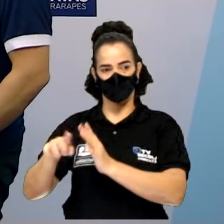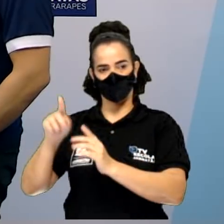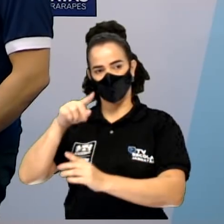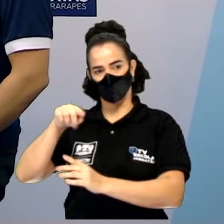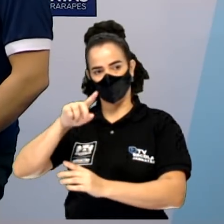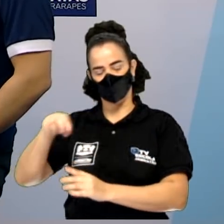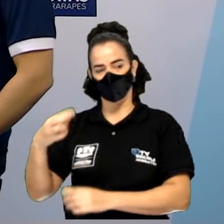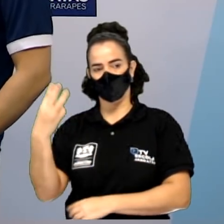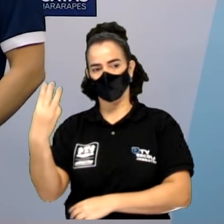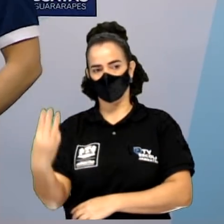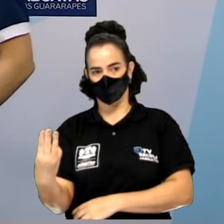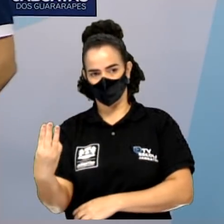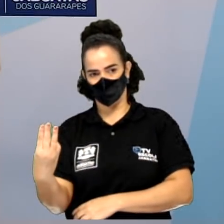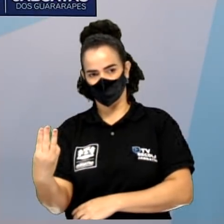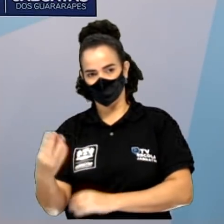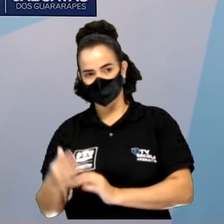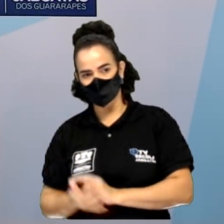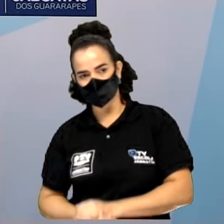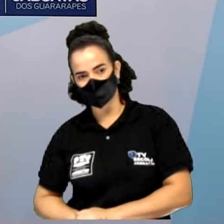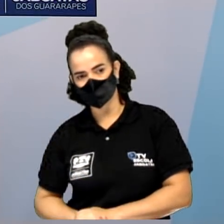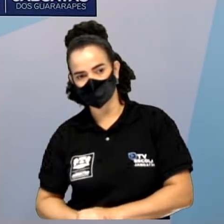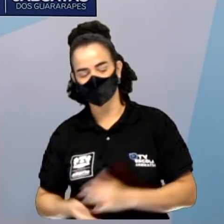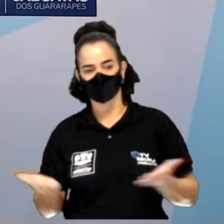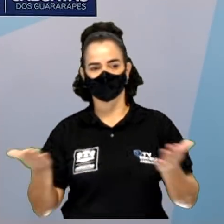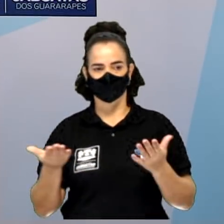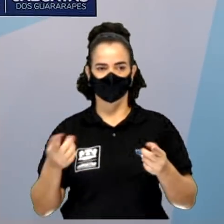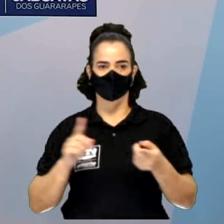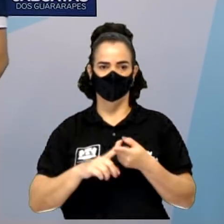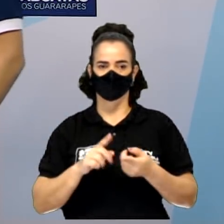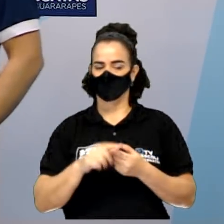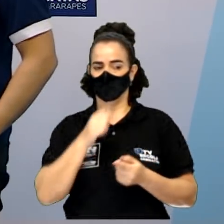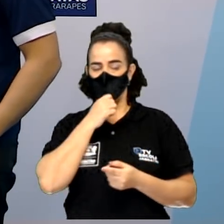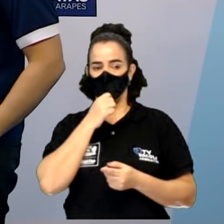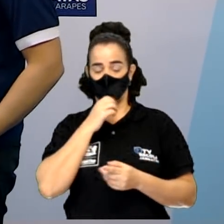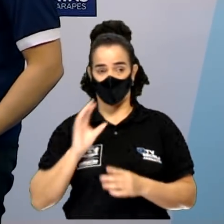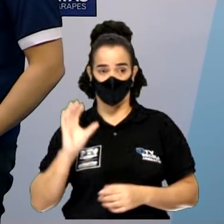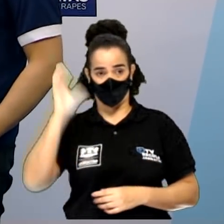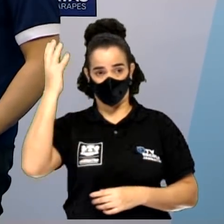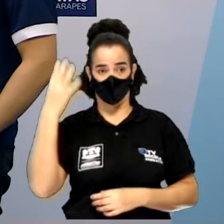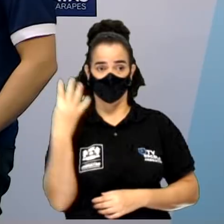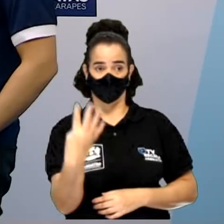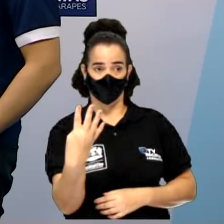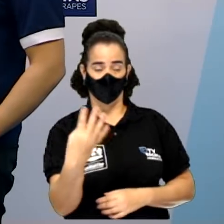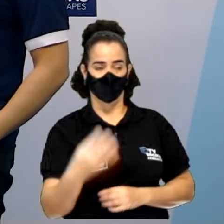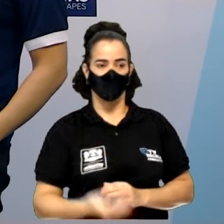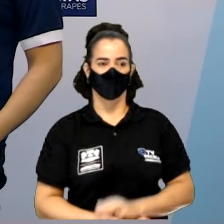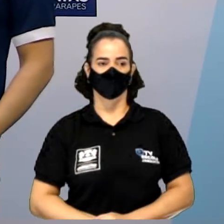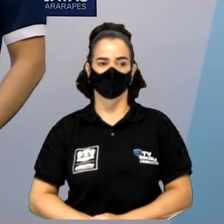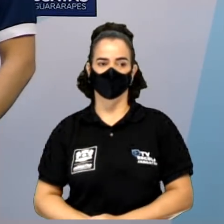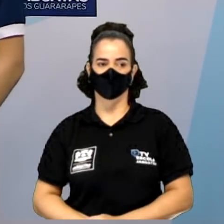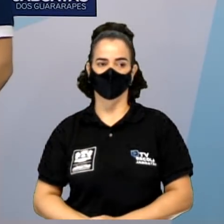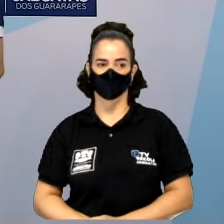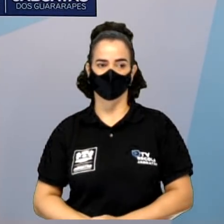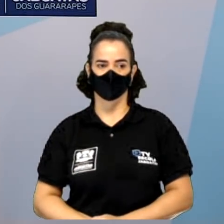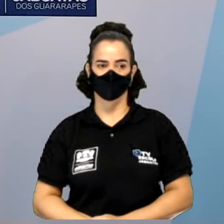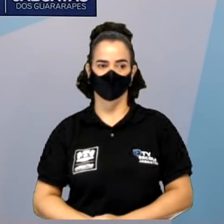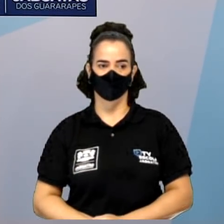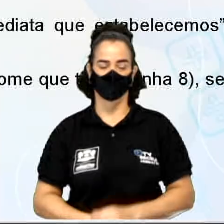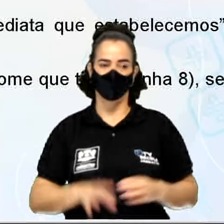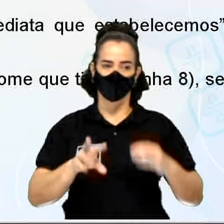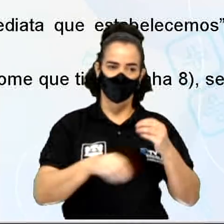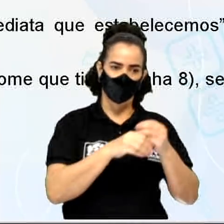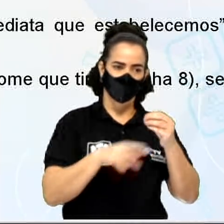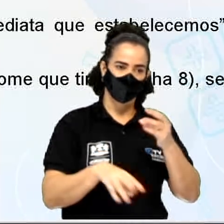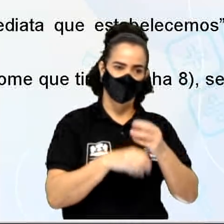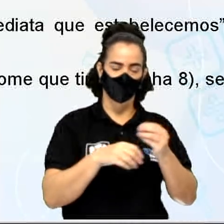gente eliminar mais uma. Não, ainda não. Vamos resolver agora no item 4, né? Olha só, os conectivos